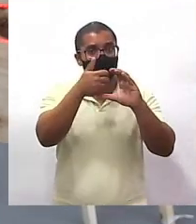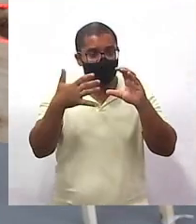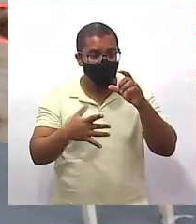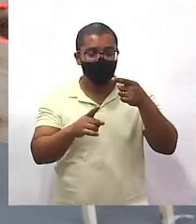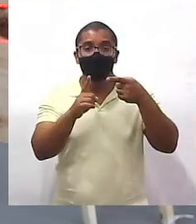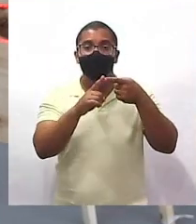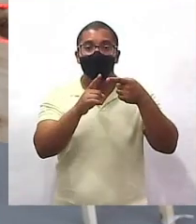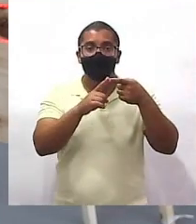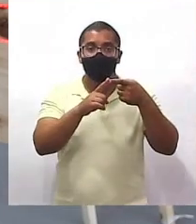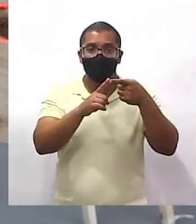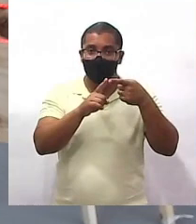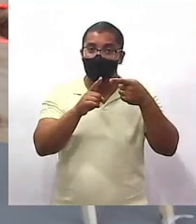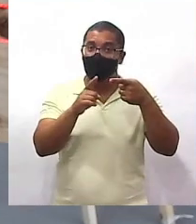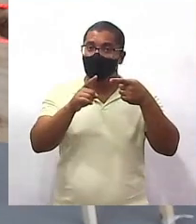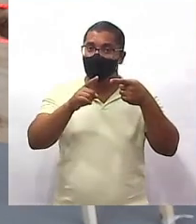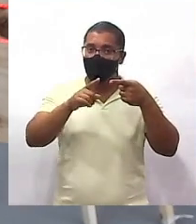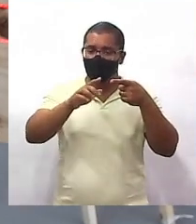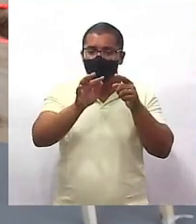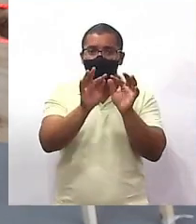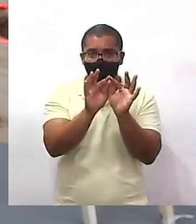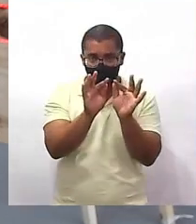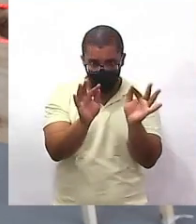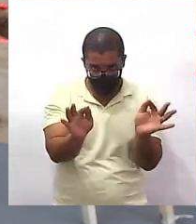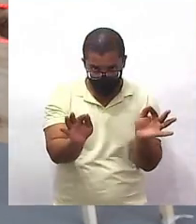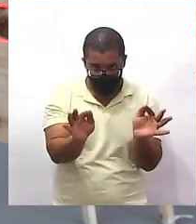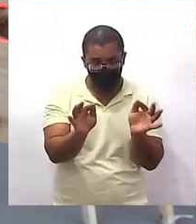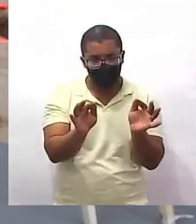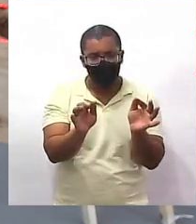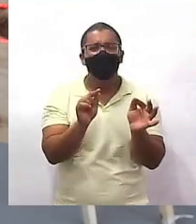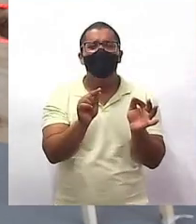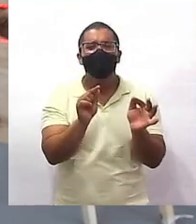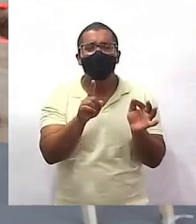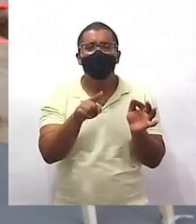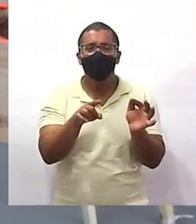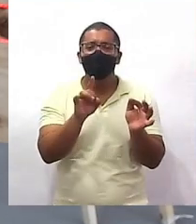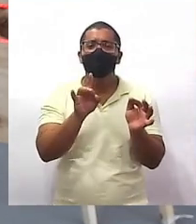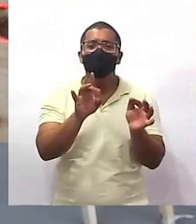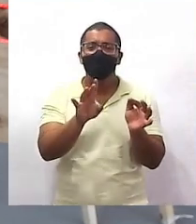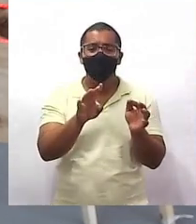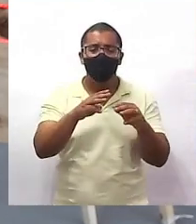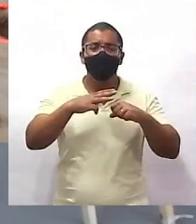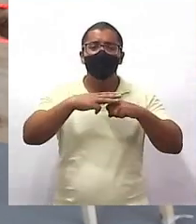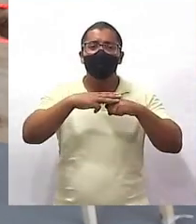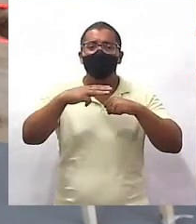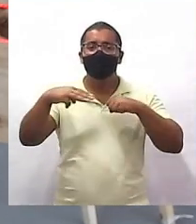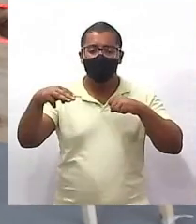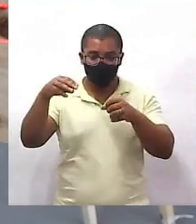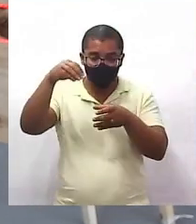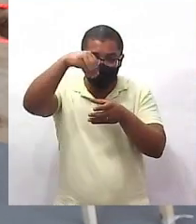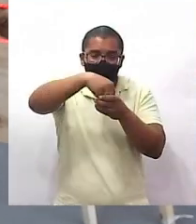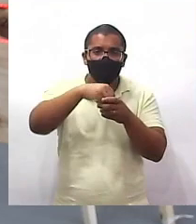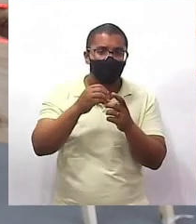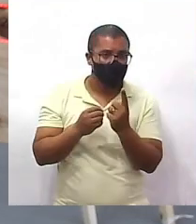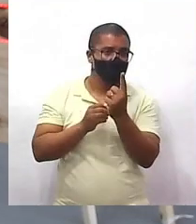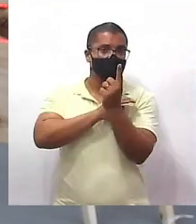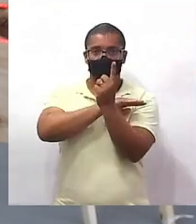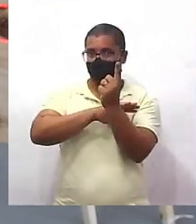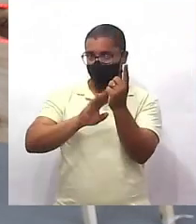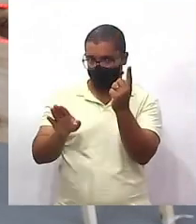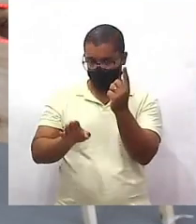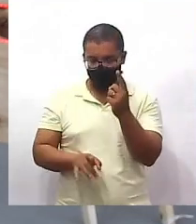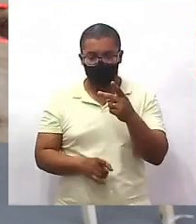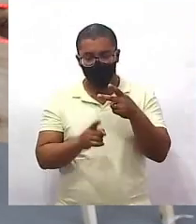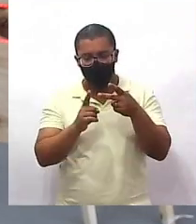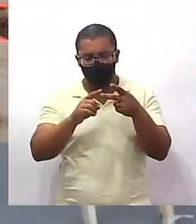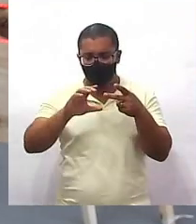primeiro em rochas simples, quando elas são formadas por um único mineral, em